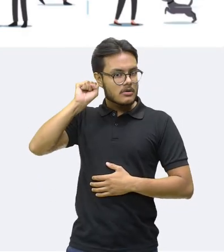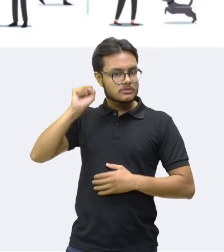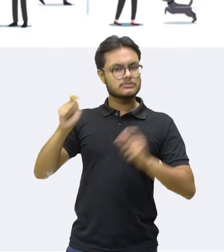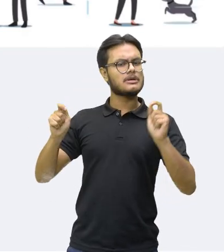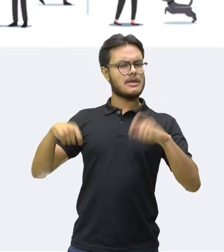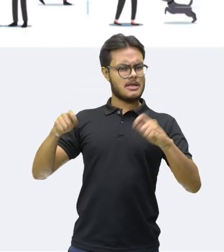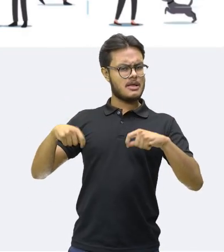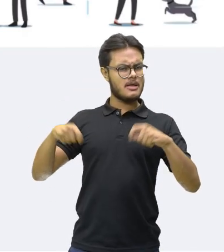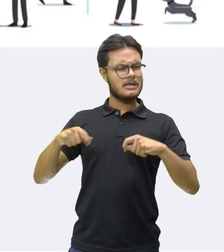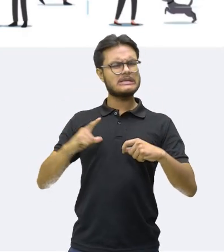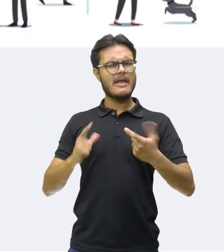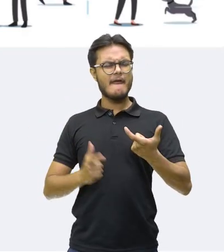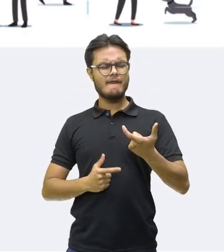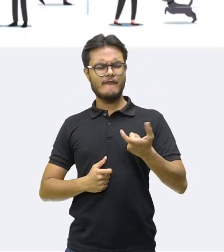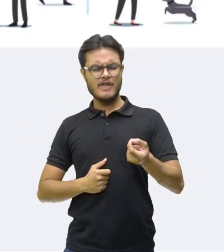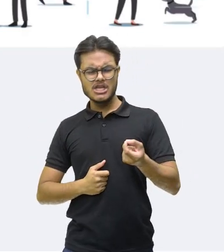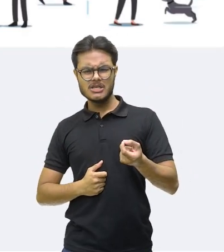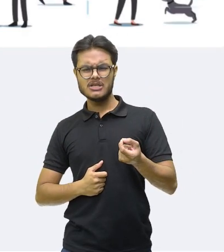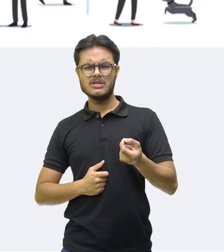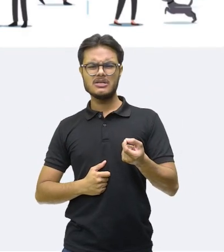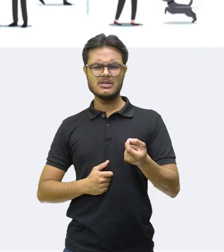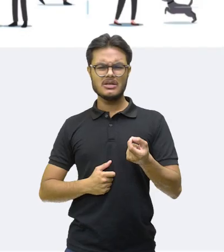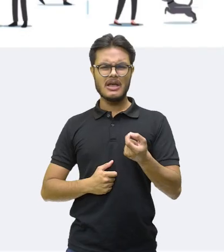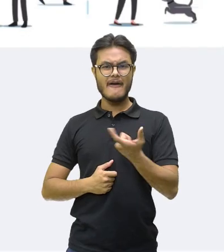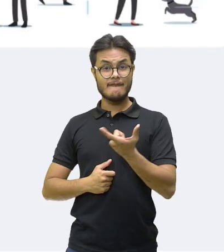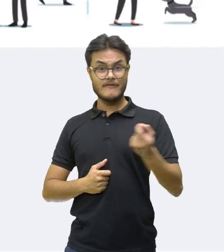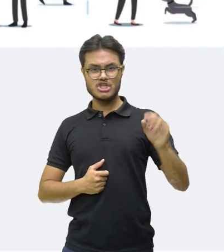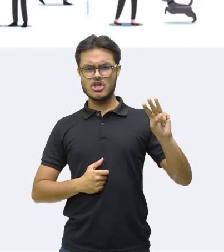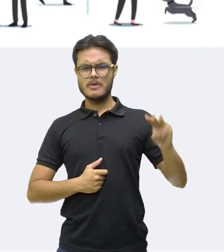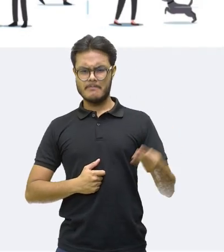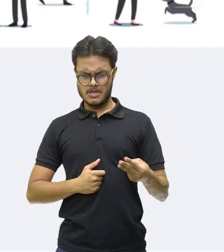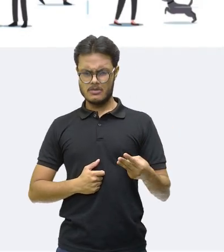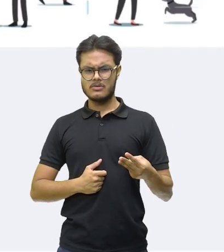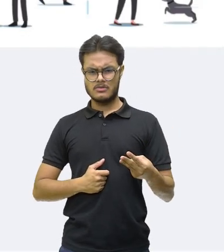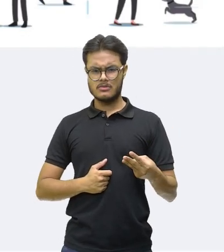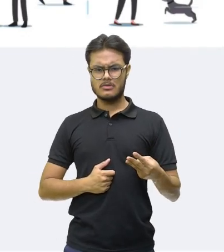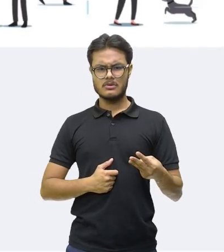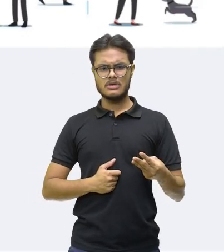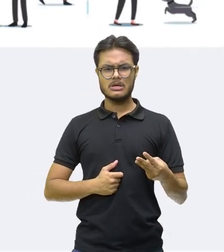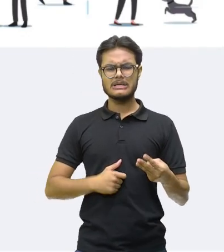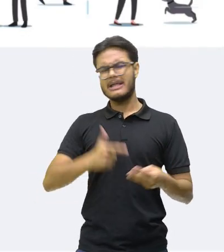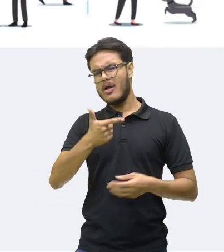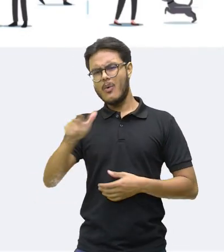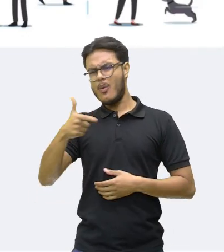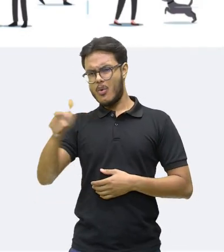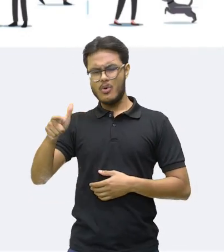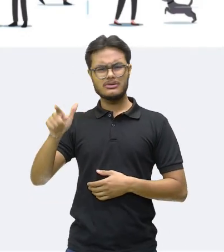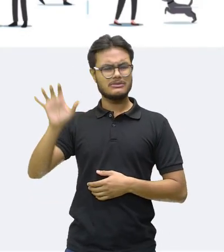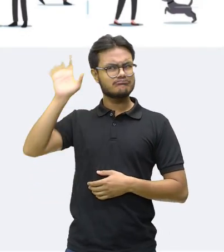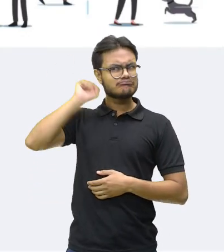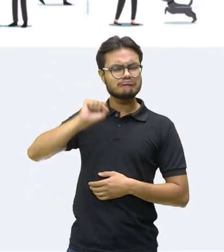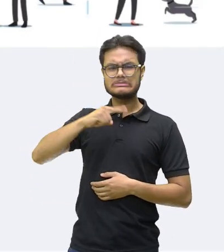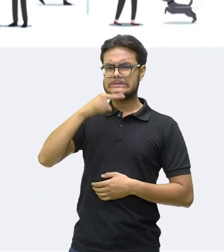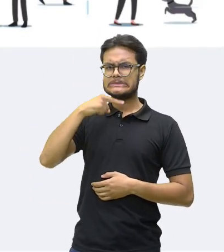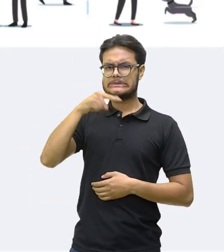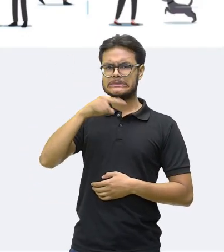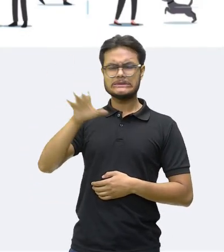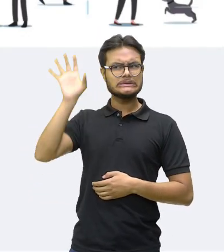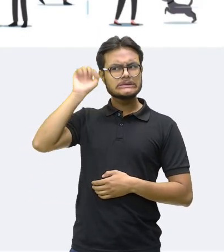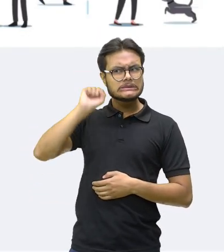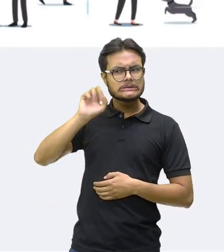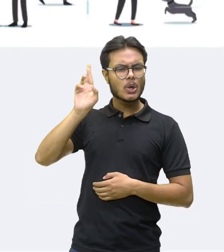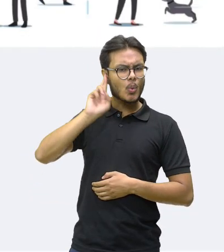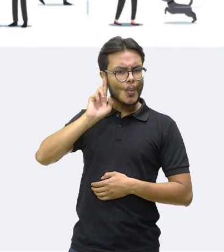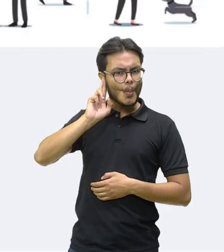de frequência entre 20 e 20 mil Hz e os infrassons e ultrassons, que nós não conseguimos ouvir. Mas